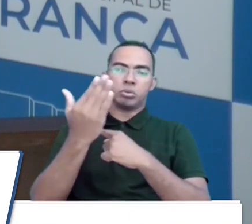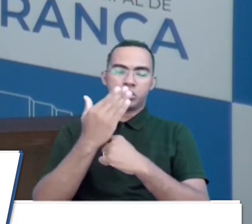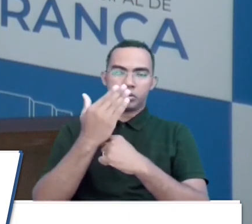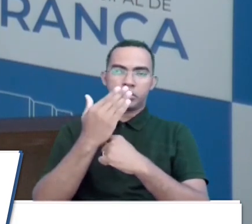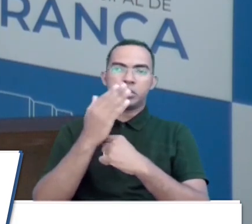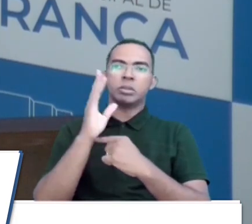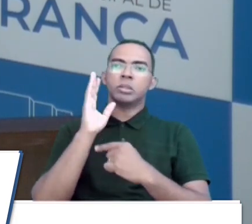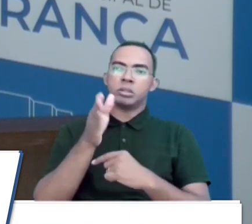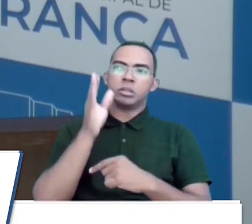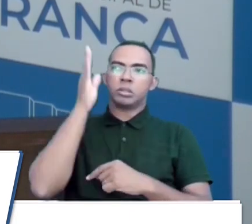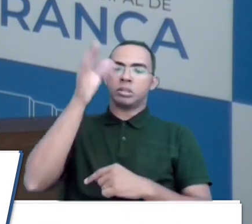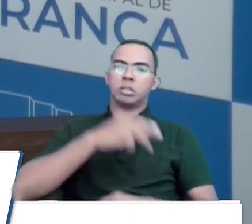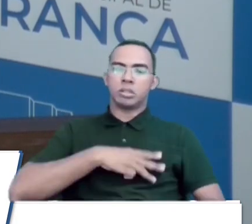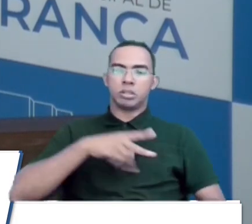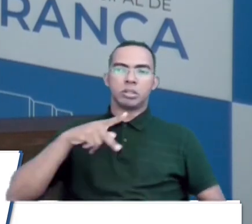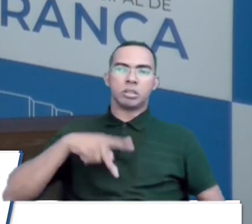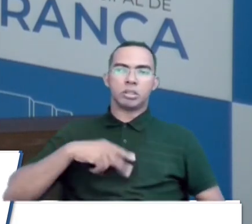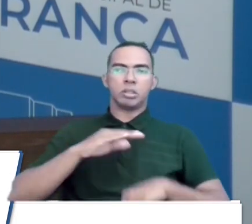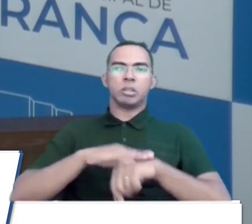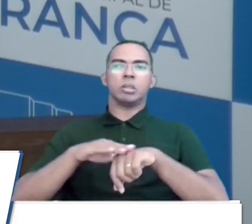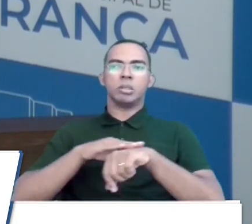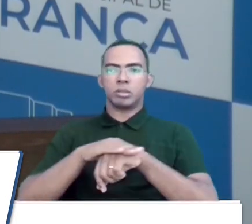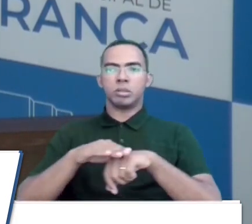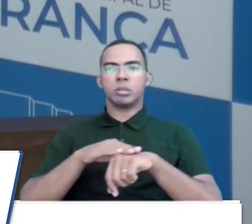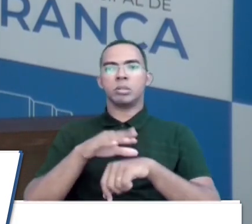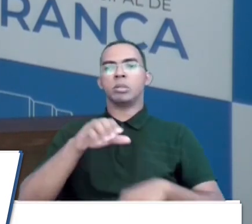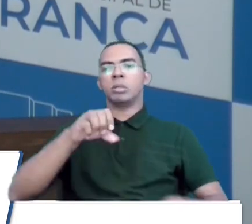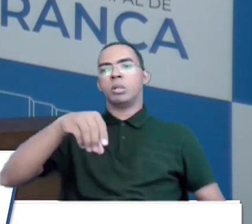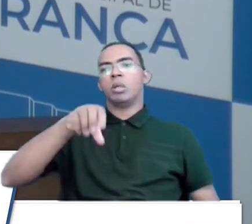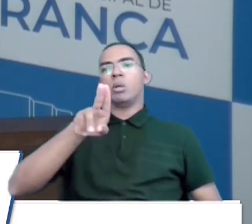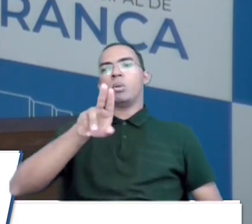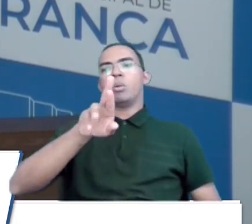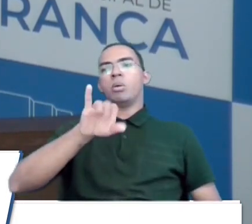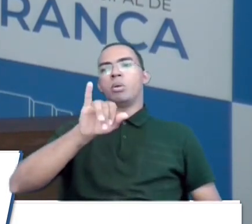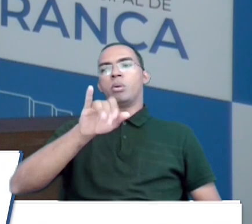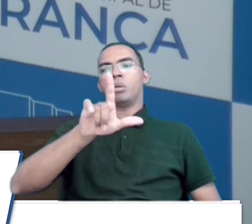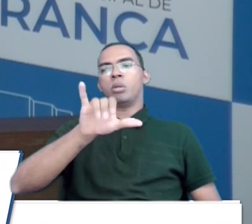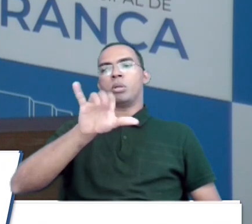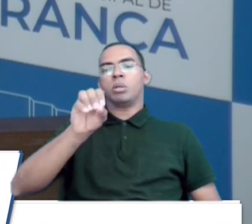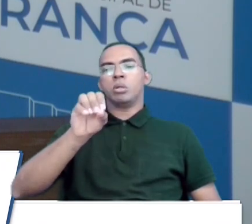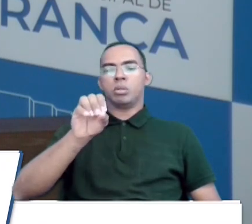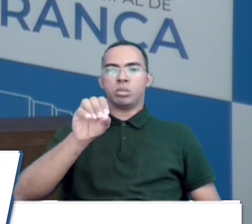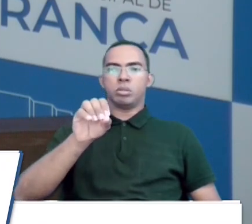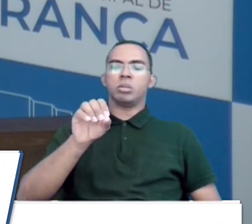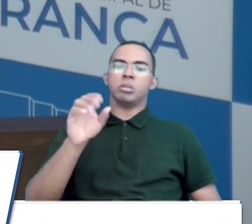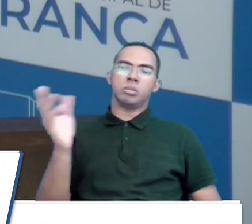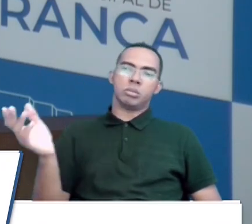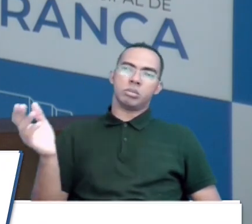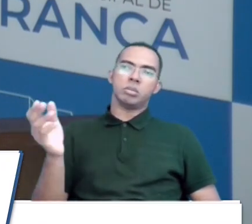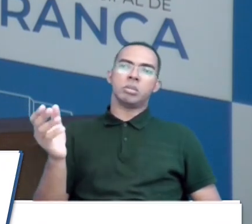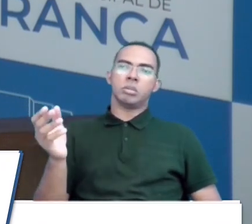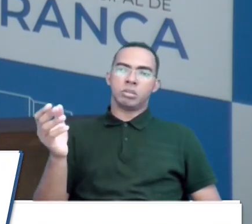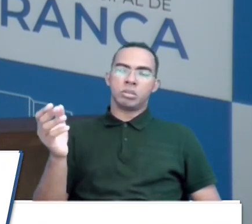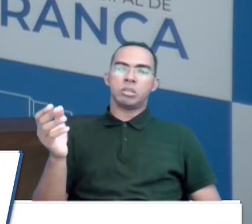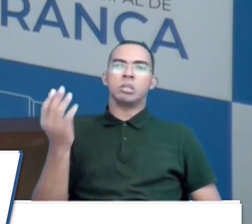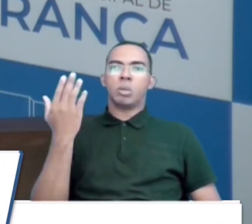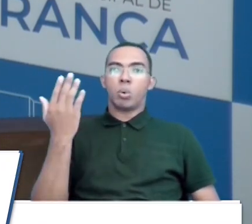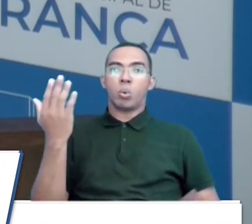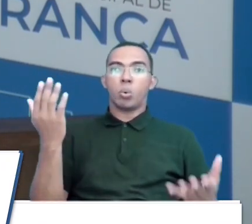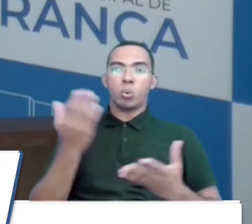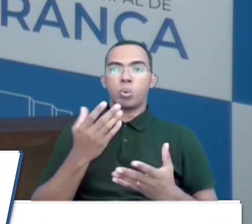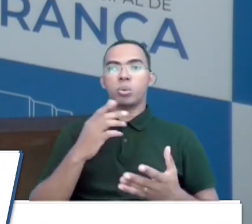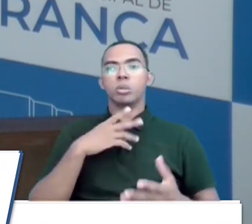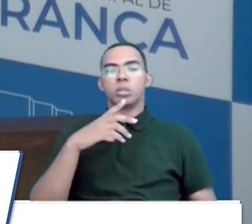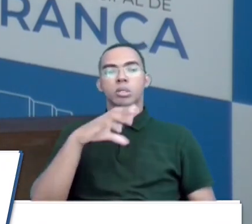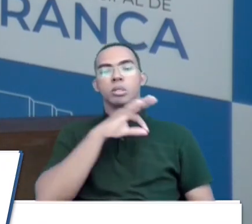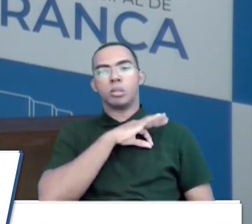fui no Ministério Público, conversei com o Dr. Murilo, da parte de cidadania, e hoje a gente tem policiamento